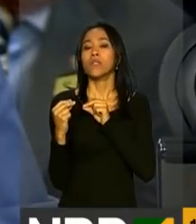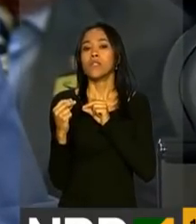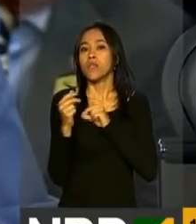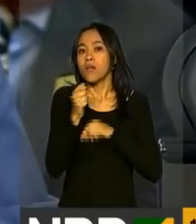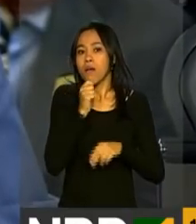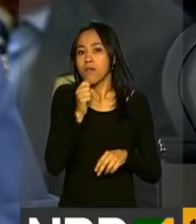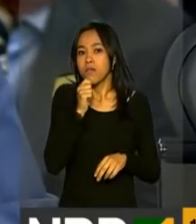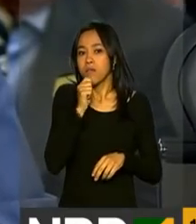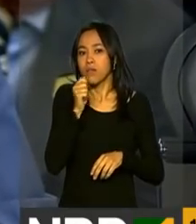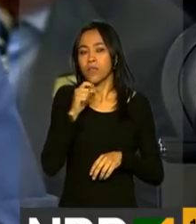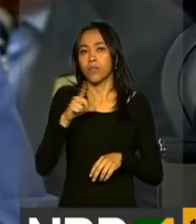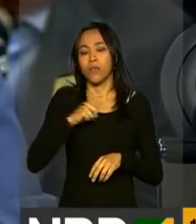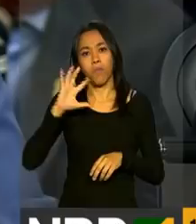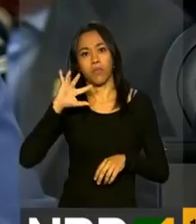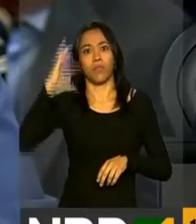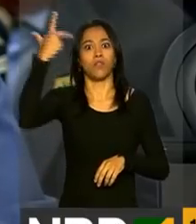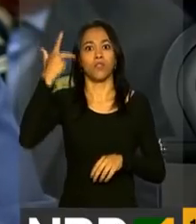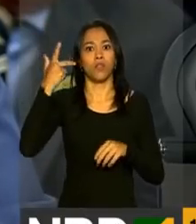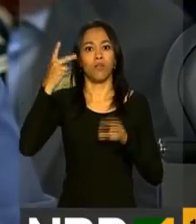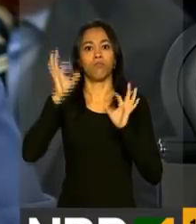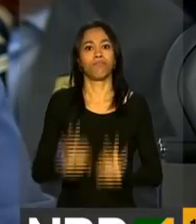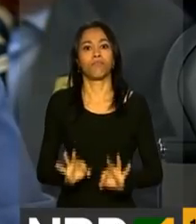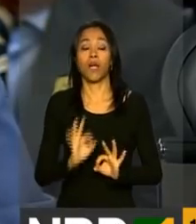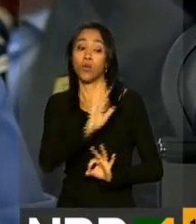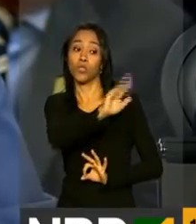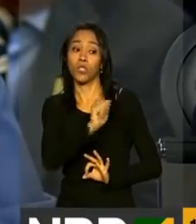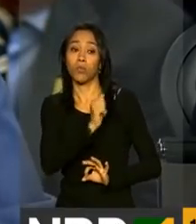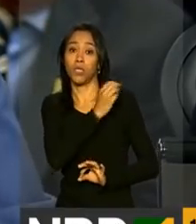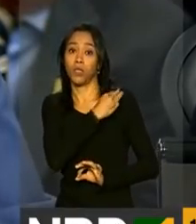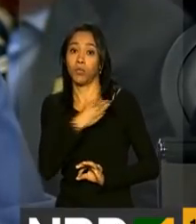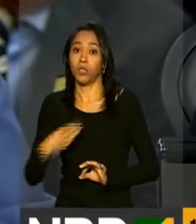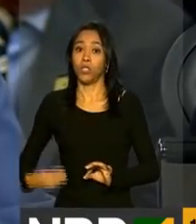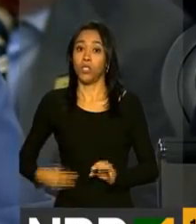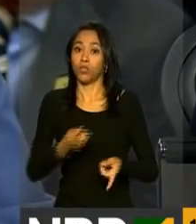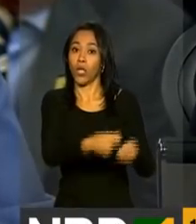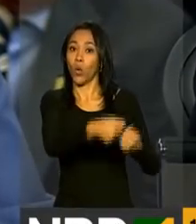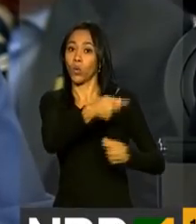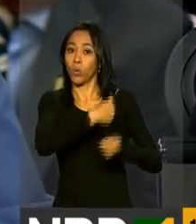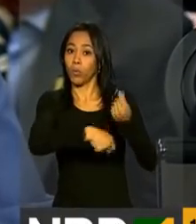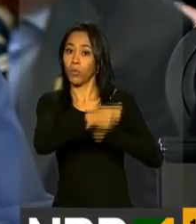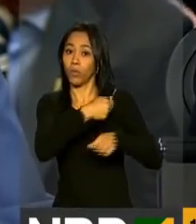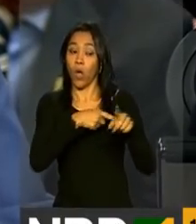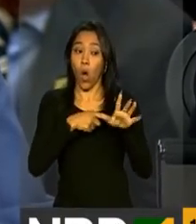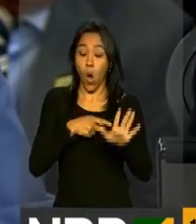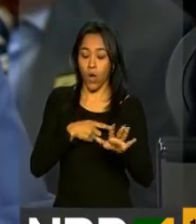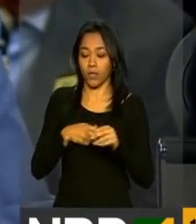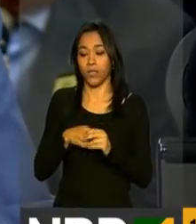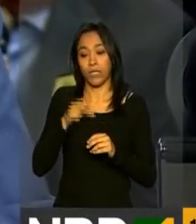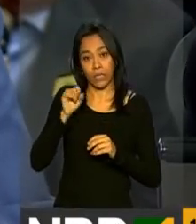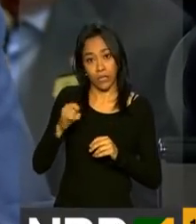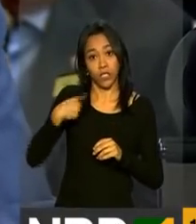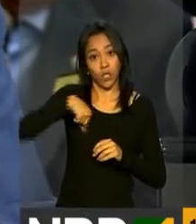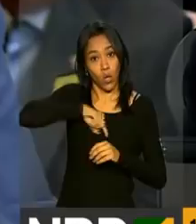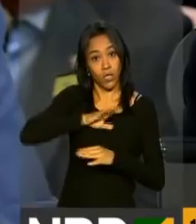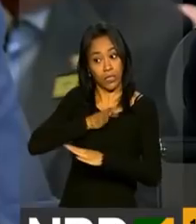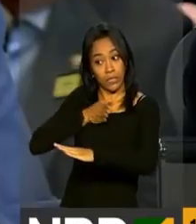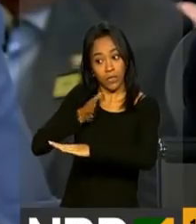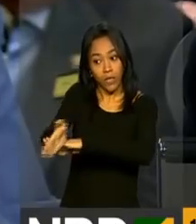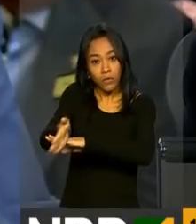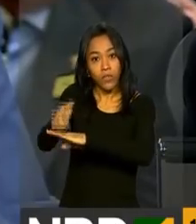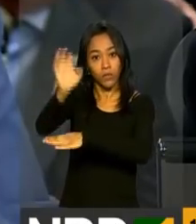definitiva também na área econômica para dizer olha se fizermos a intervenção